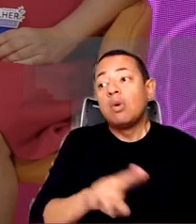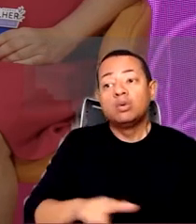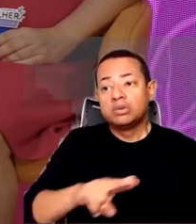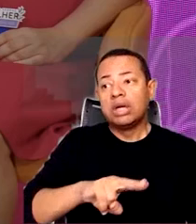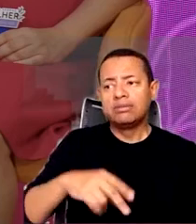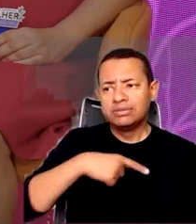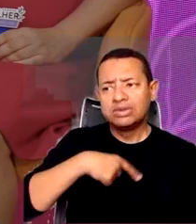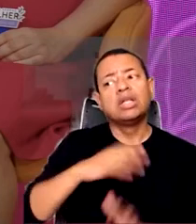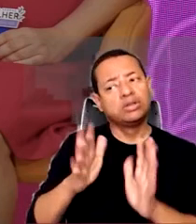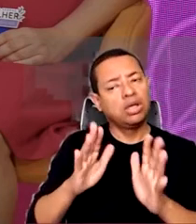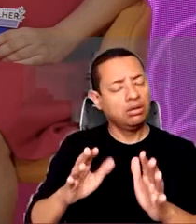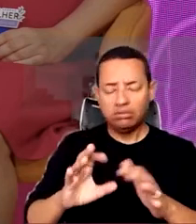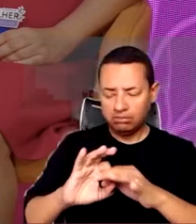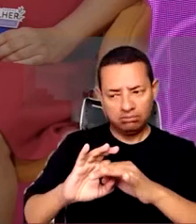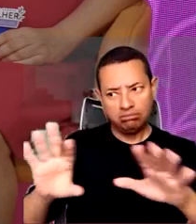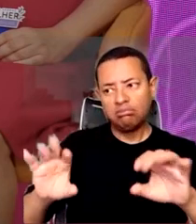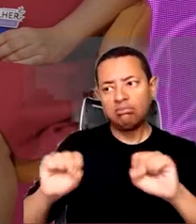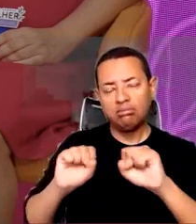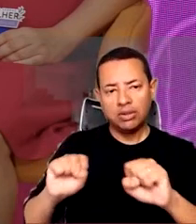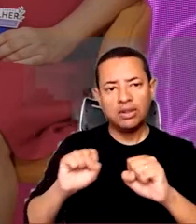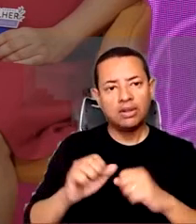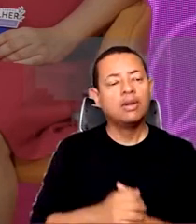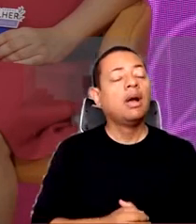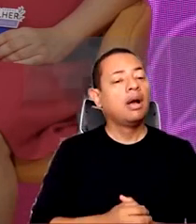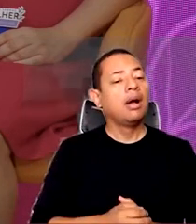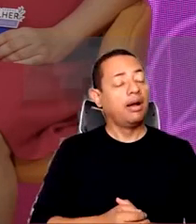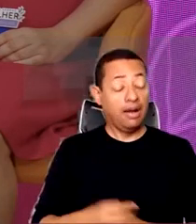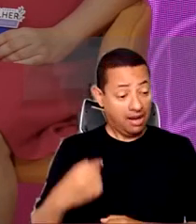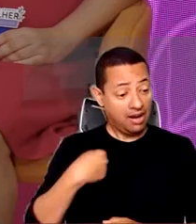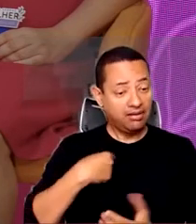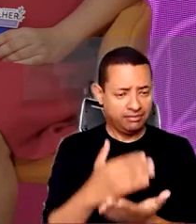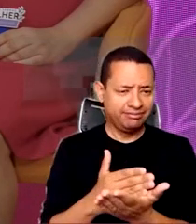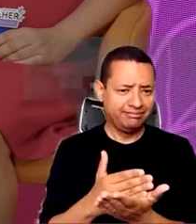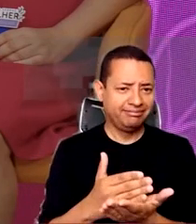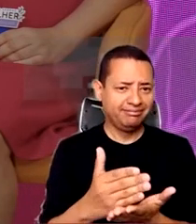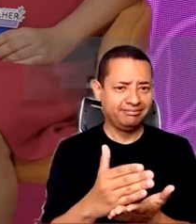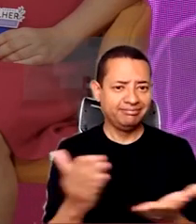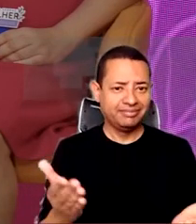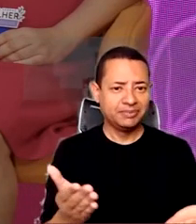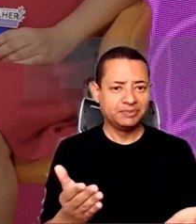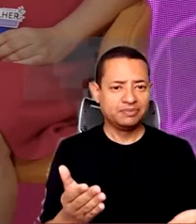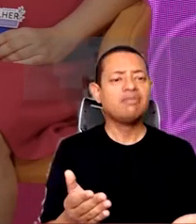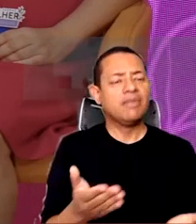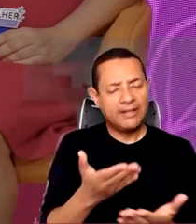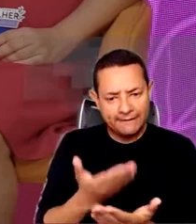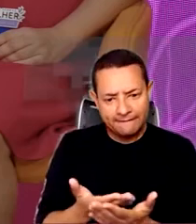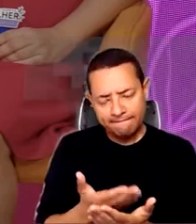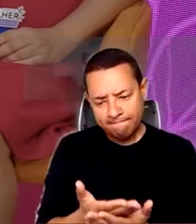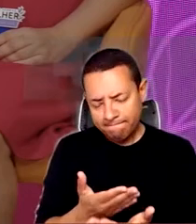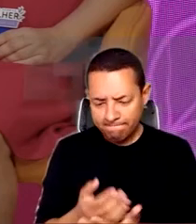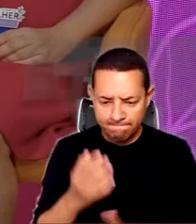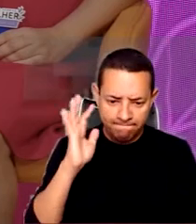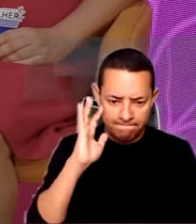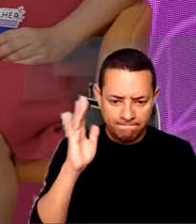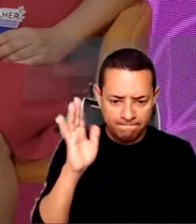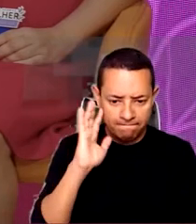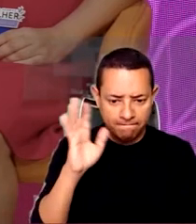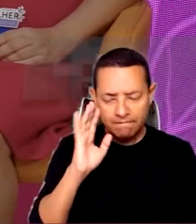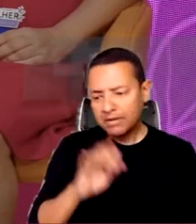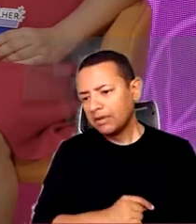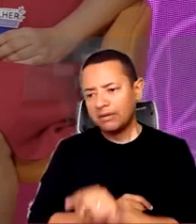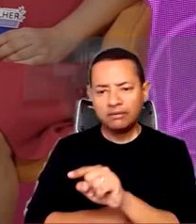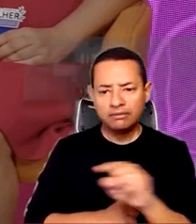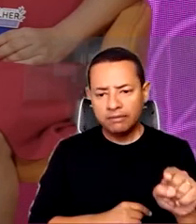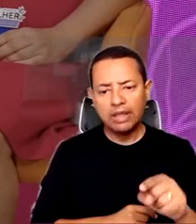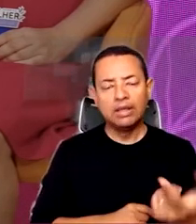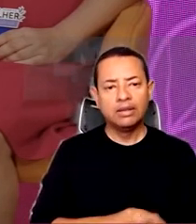usar o que você tem tá tudo liberado E aí foi quando eu comecei a comecei a estudar a dinâmica do